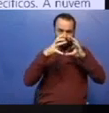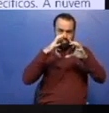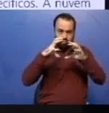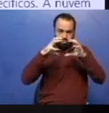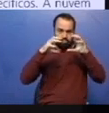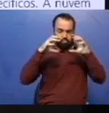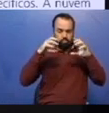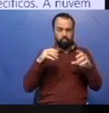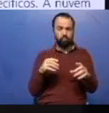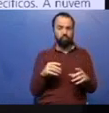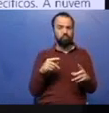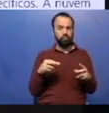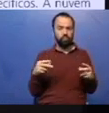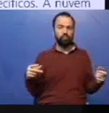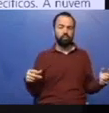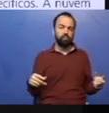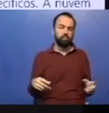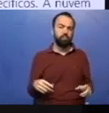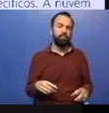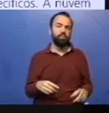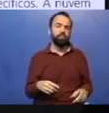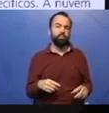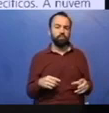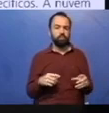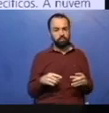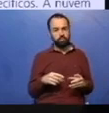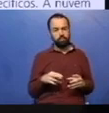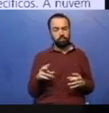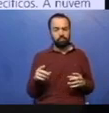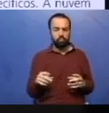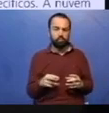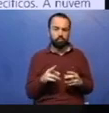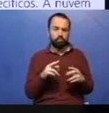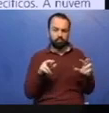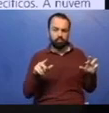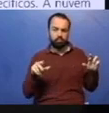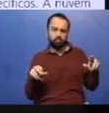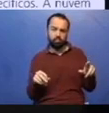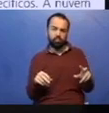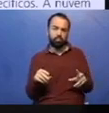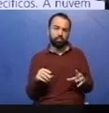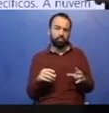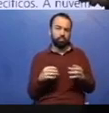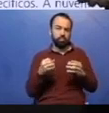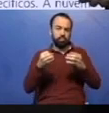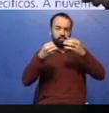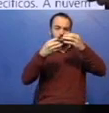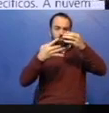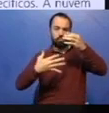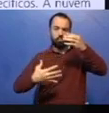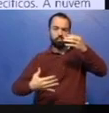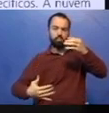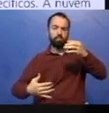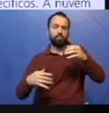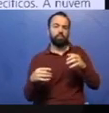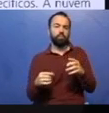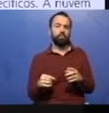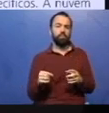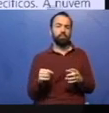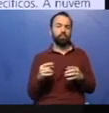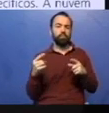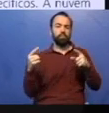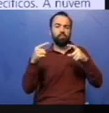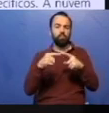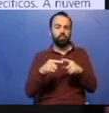e muito mais. Por causa dessa variedade, as nuvens foram classificadas de acordo com